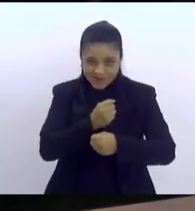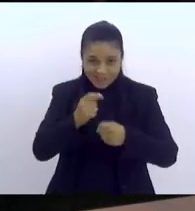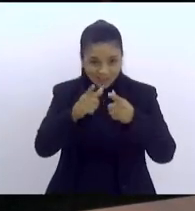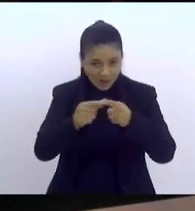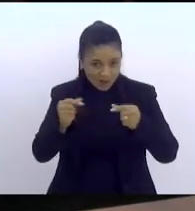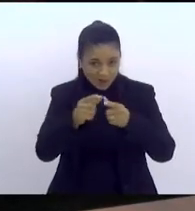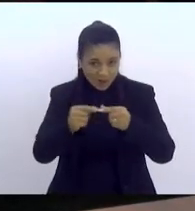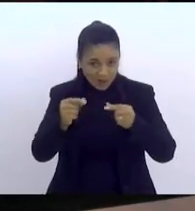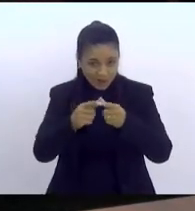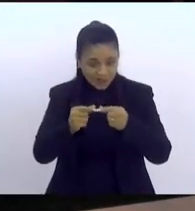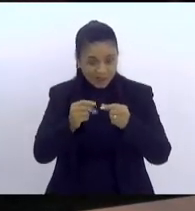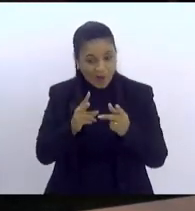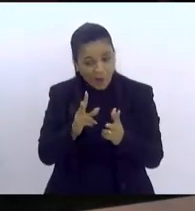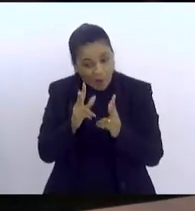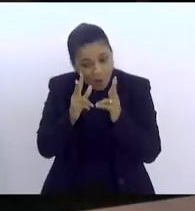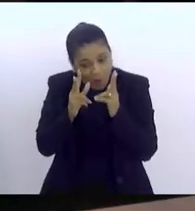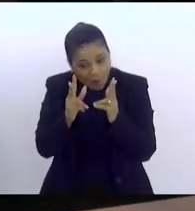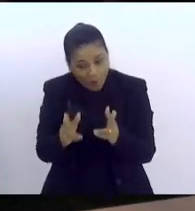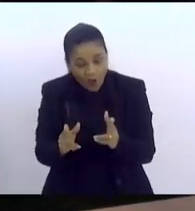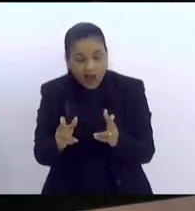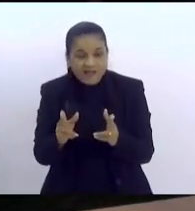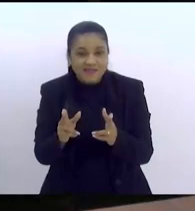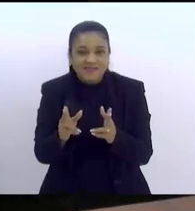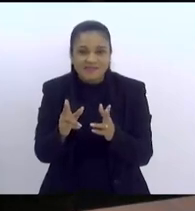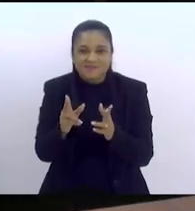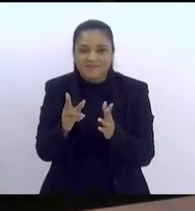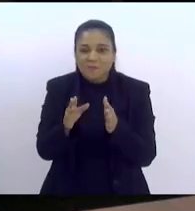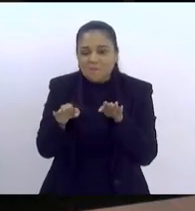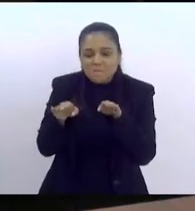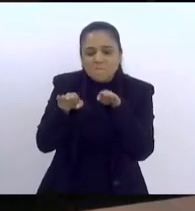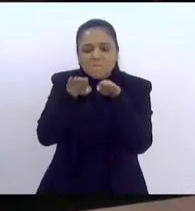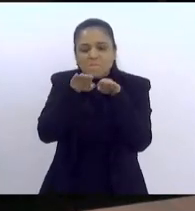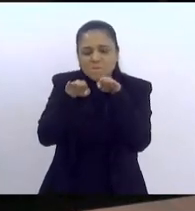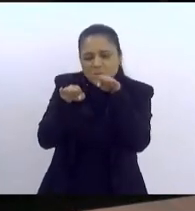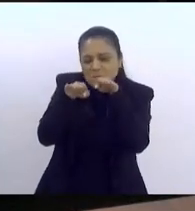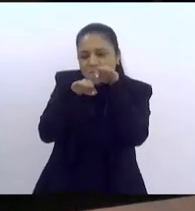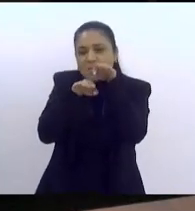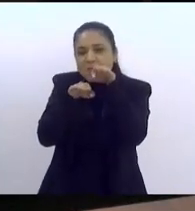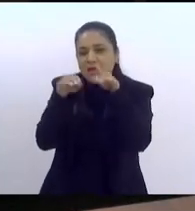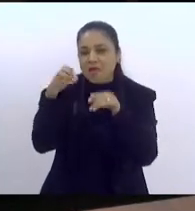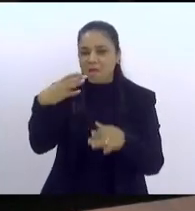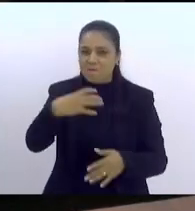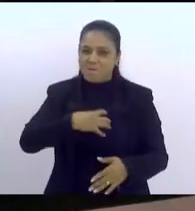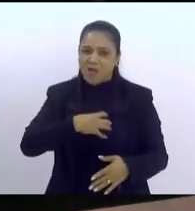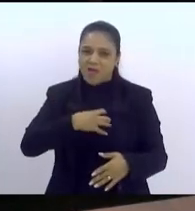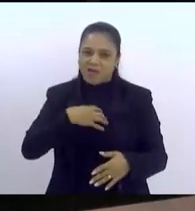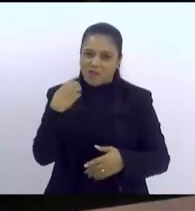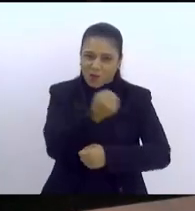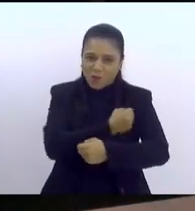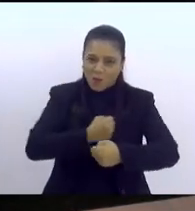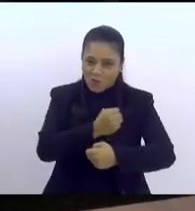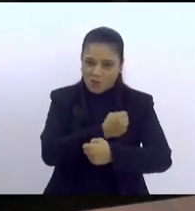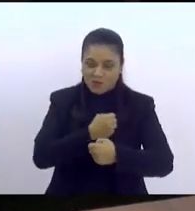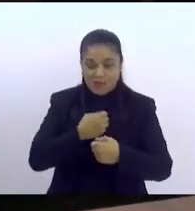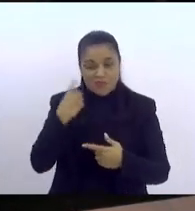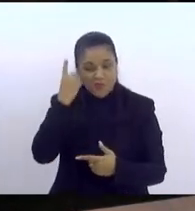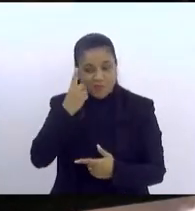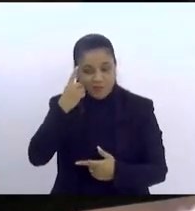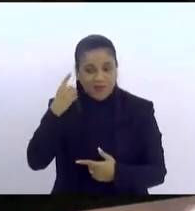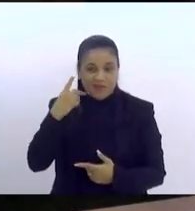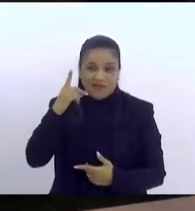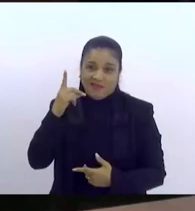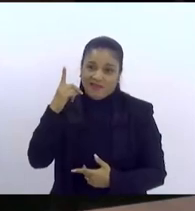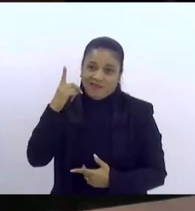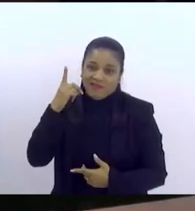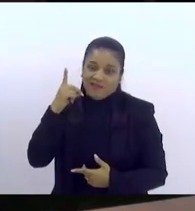quase igual, não está na altura ainda, da comida baiana. Senão a deputada Dani vai brigar comigo se eu dizer que está